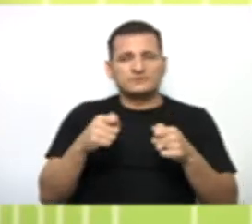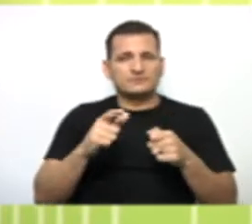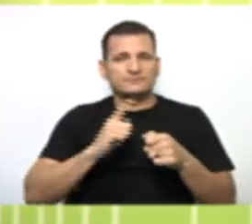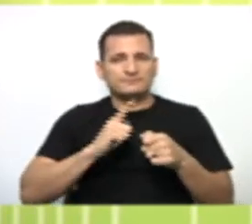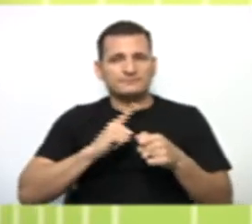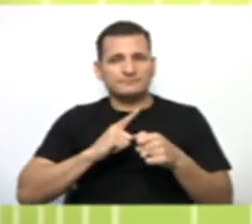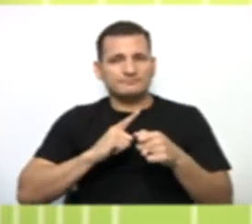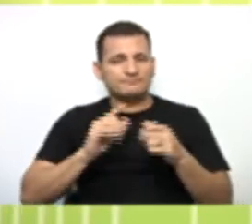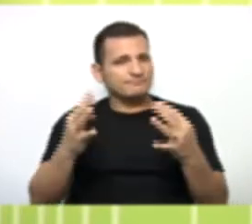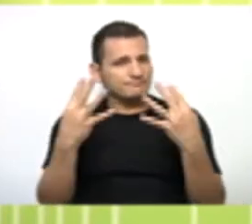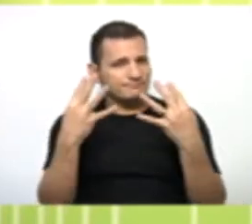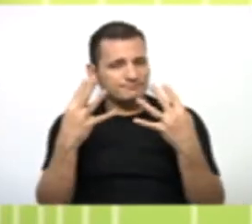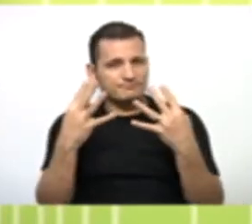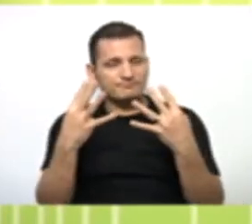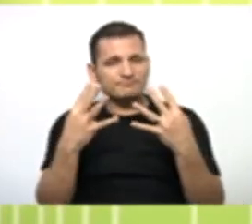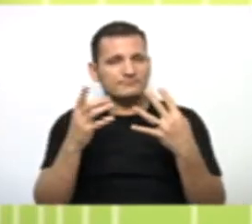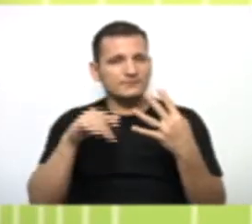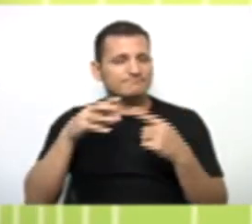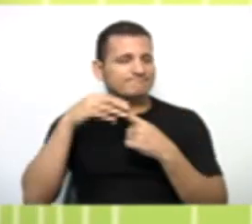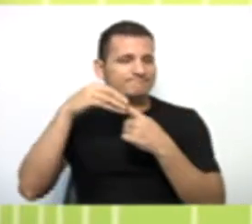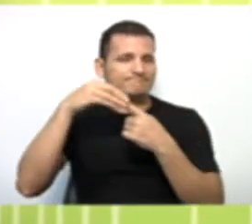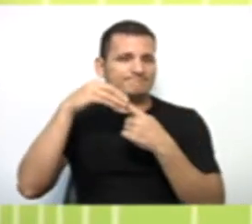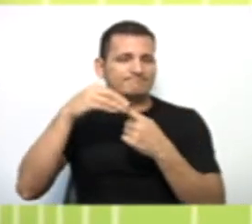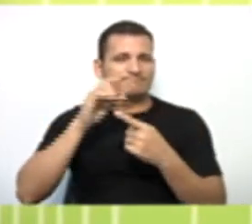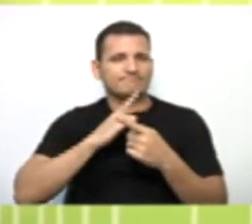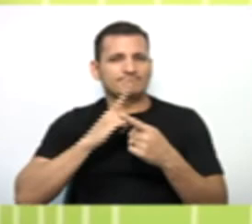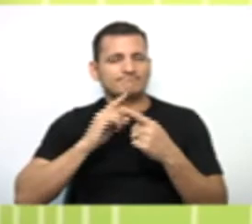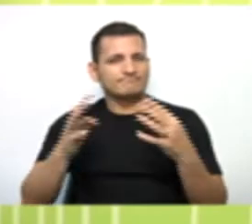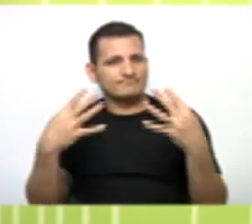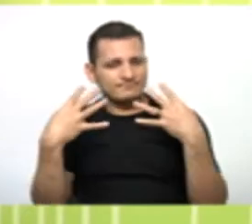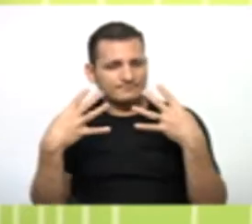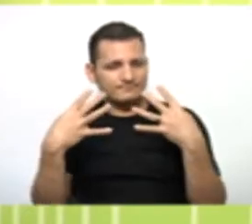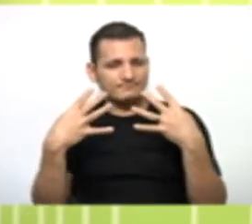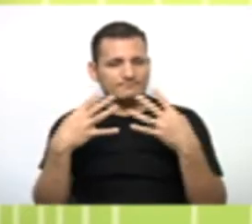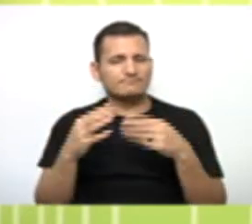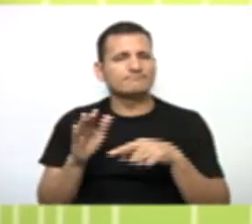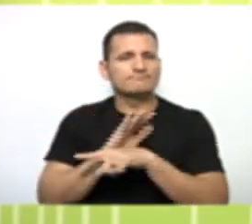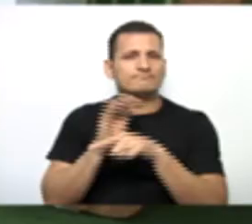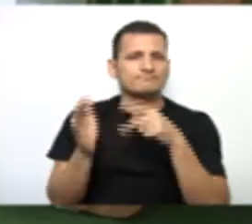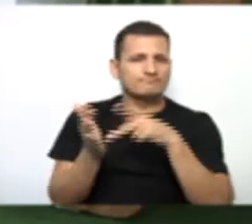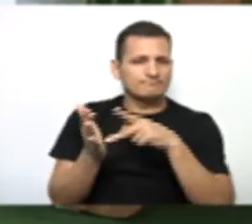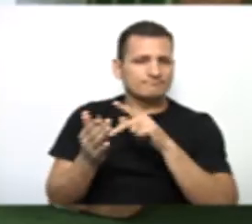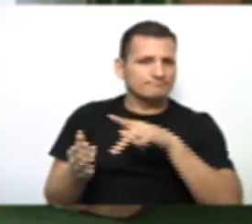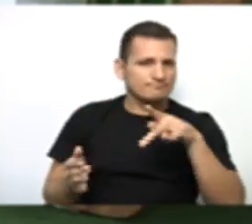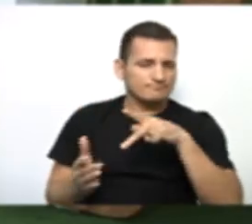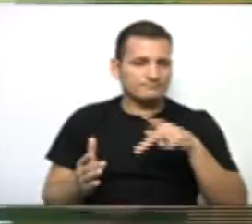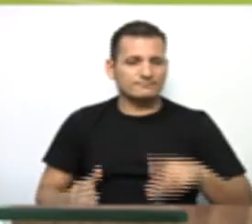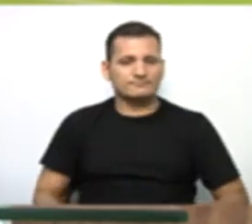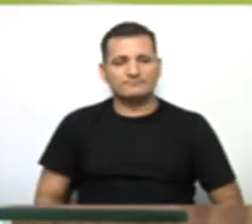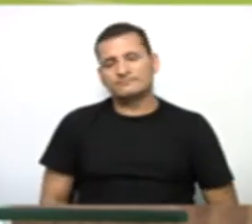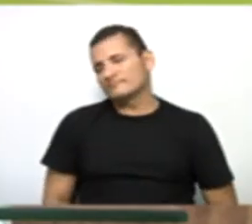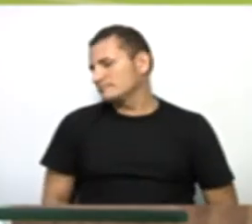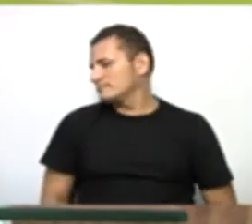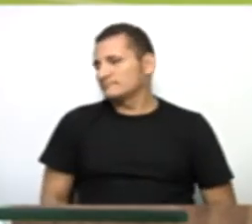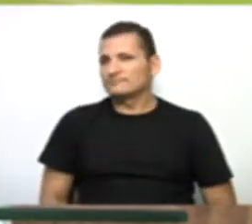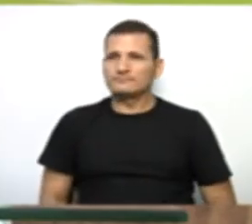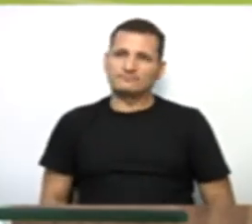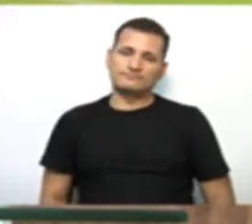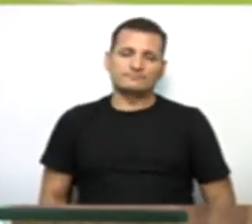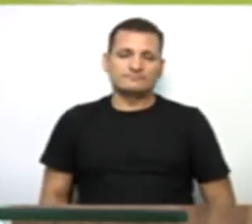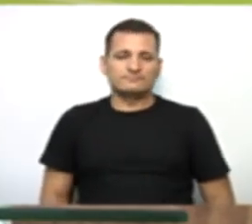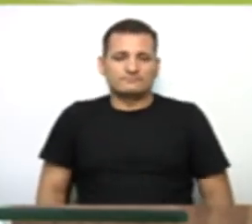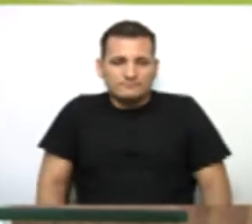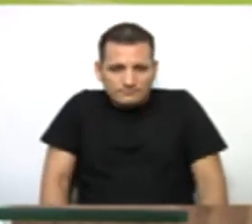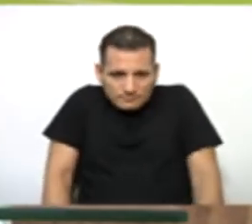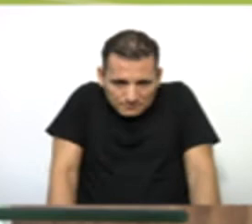ter atenção. É primordial ter atenção. Não é verdade, professor Gilberto? Verdade, professor Clébio.